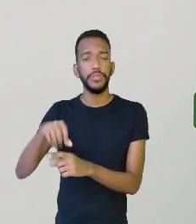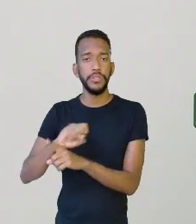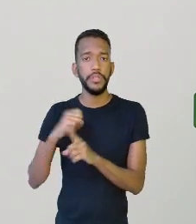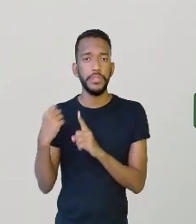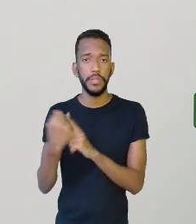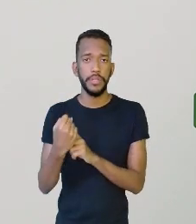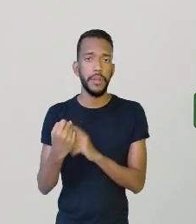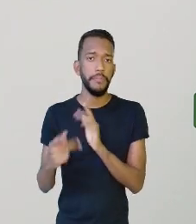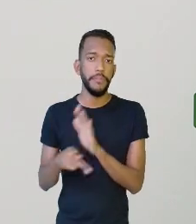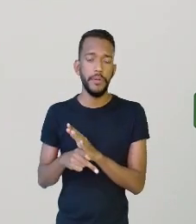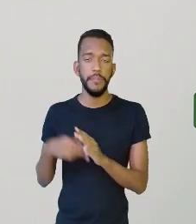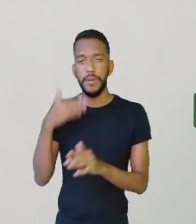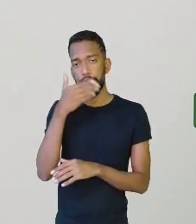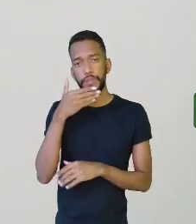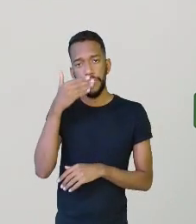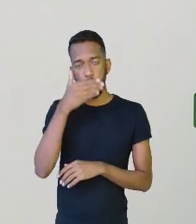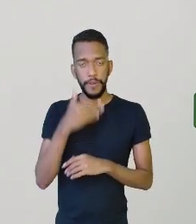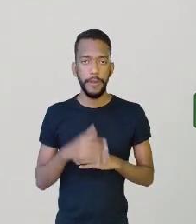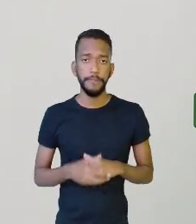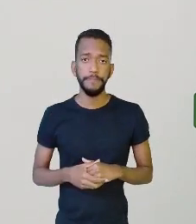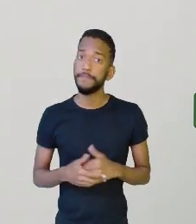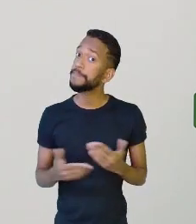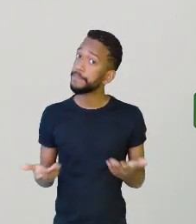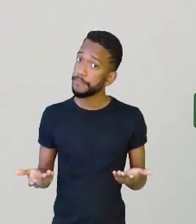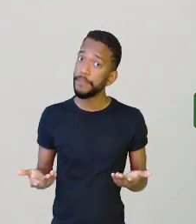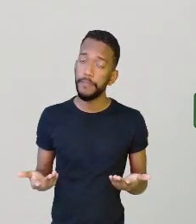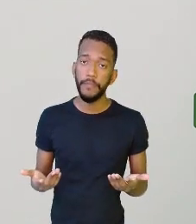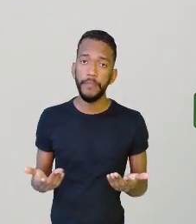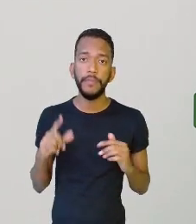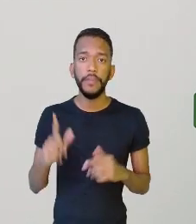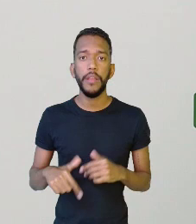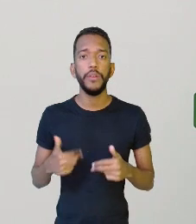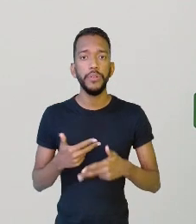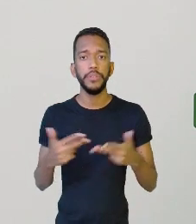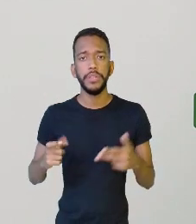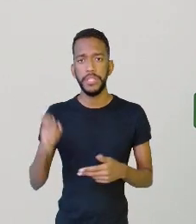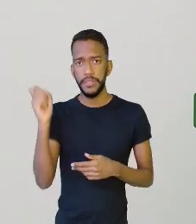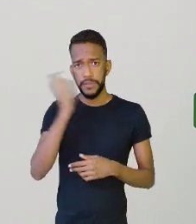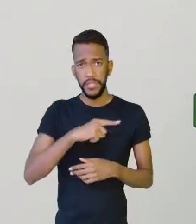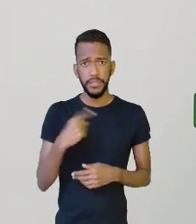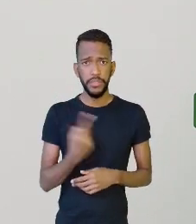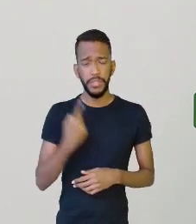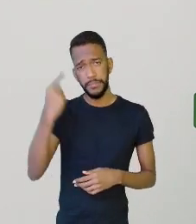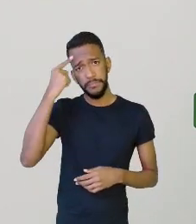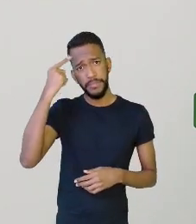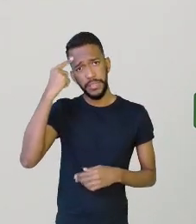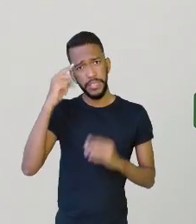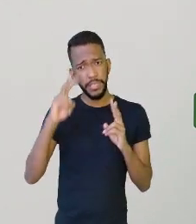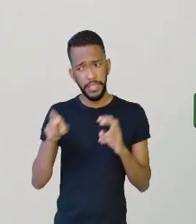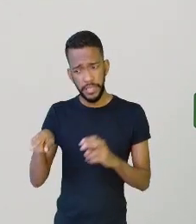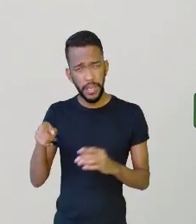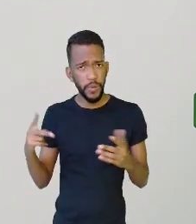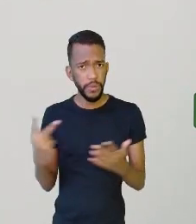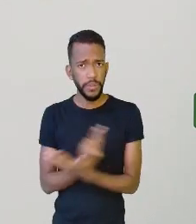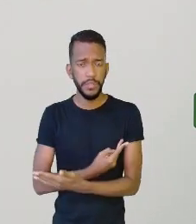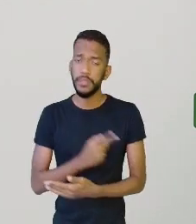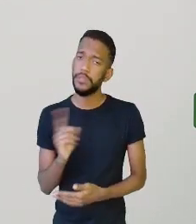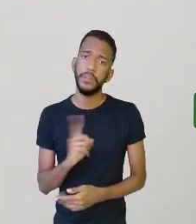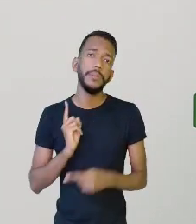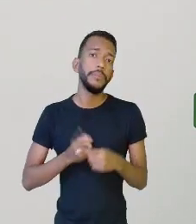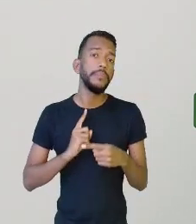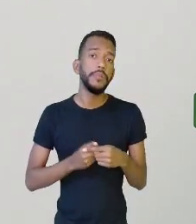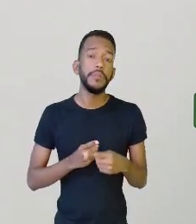sociedade açucareira. E aí, não é uma coisa difícil da gente pensar que acontecia, porque, lembra,